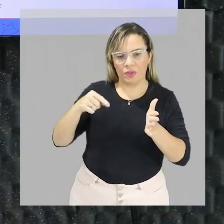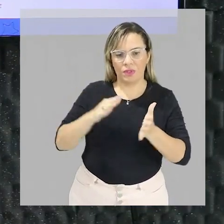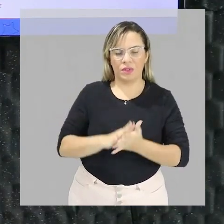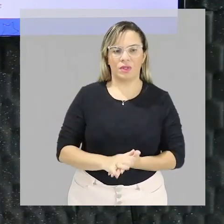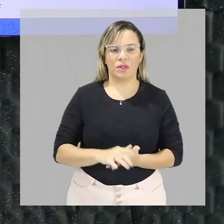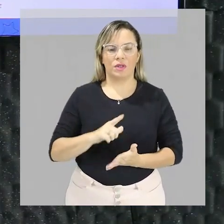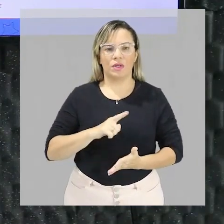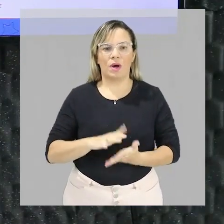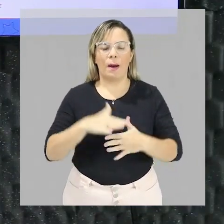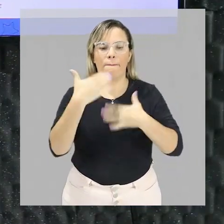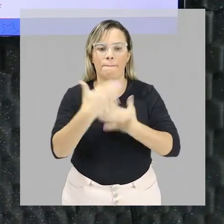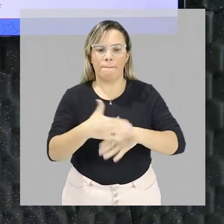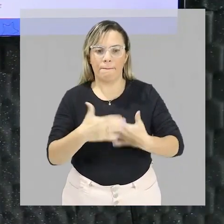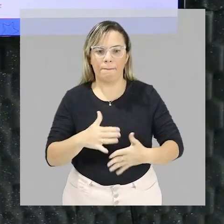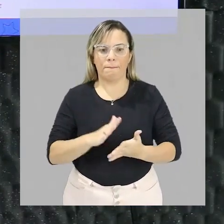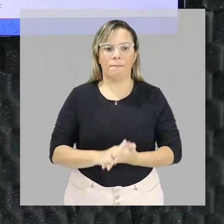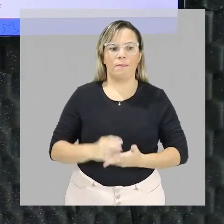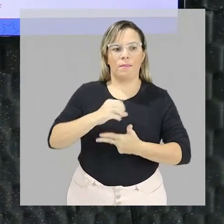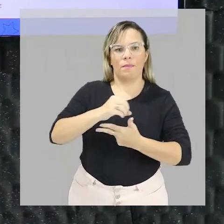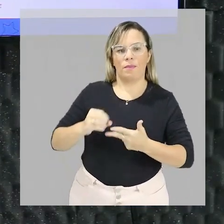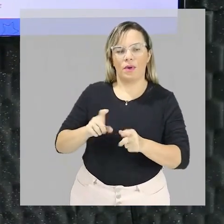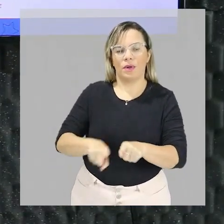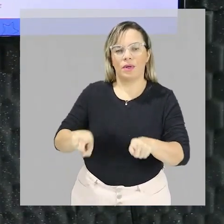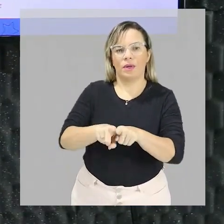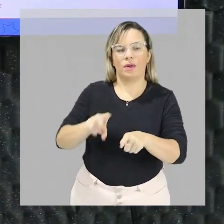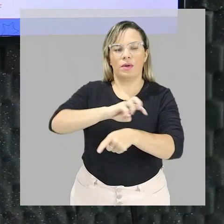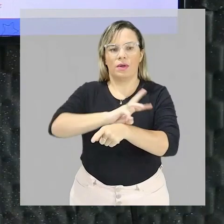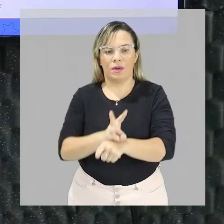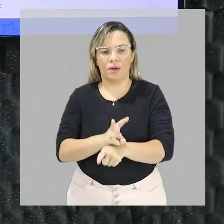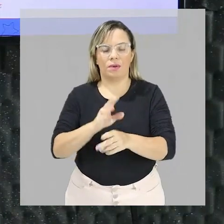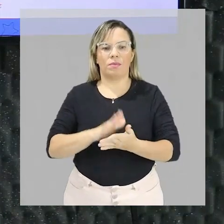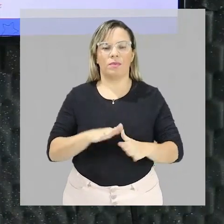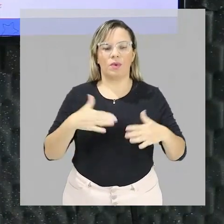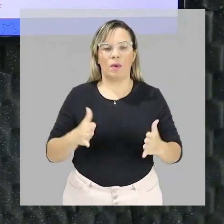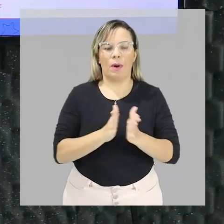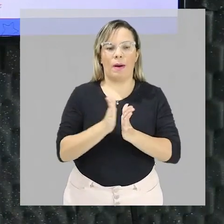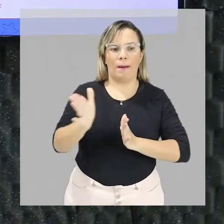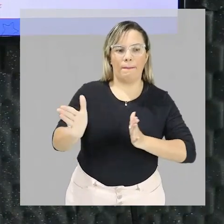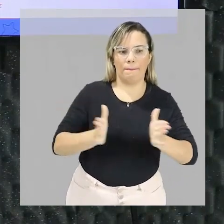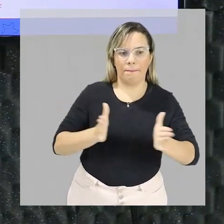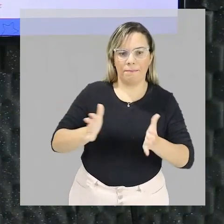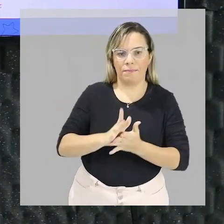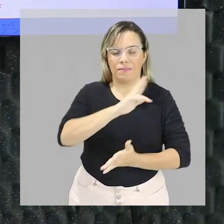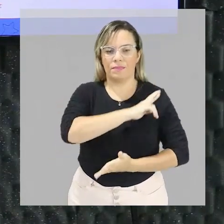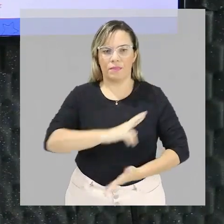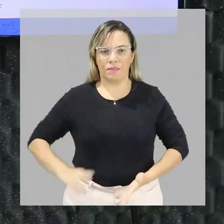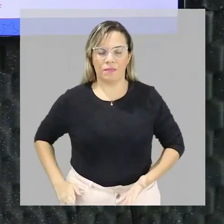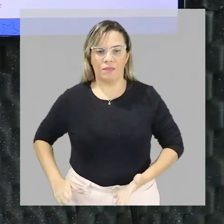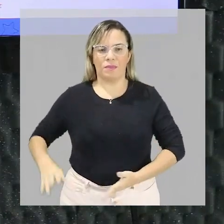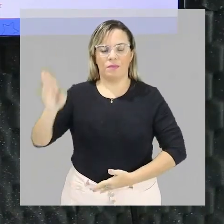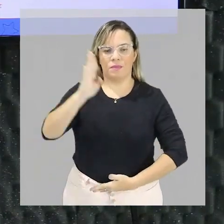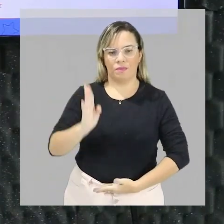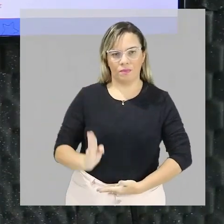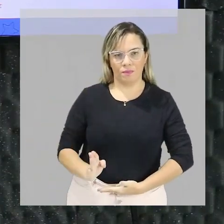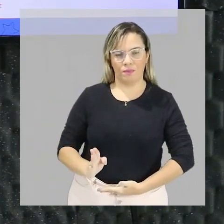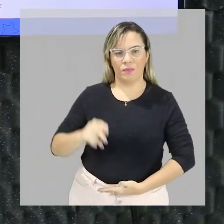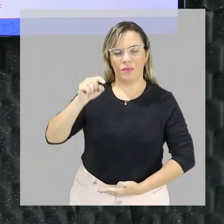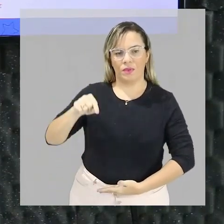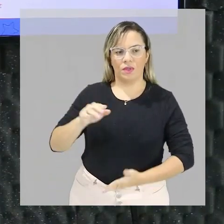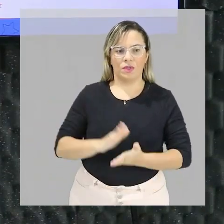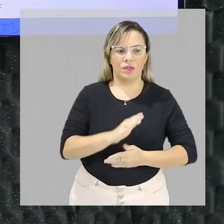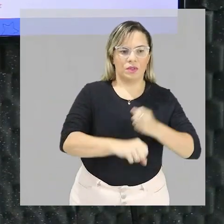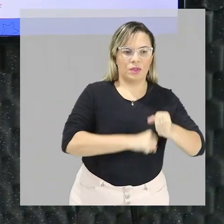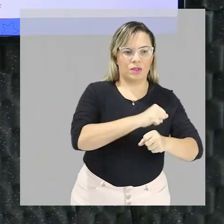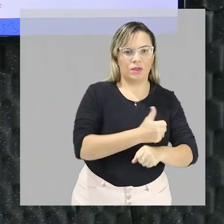caíram aí nas provas da UEMA e do Enem, sobre esse período republicano brasileiro que vai